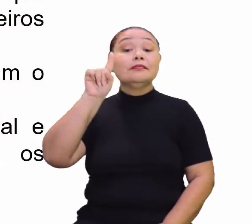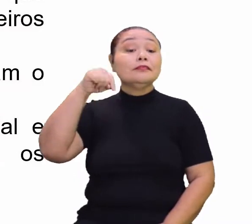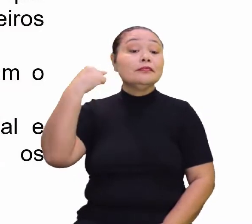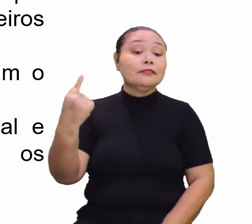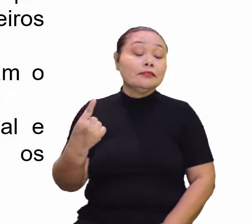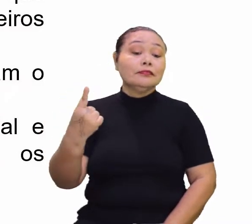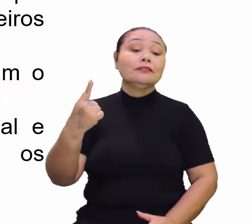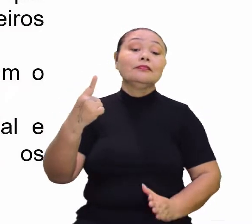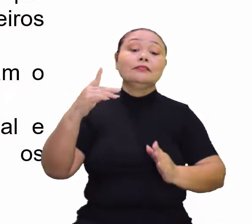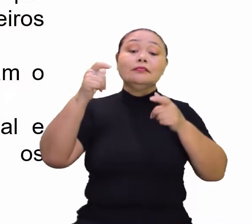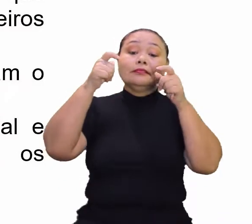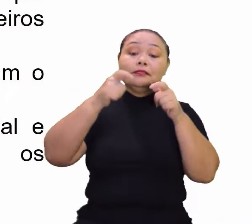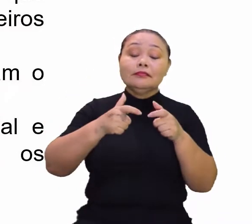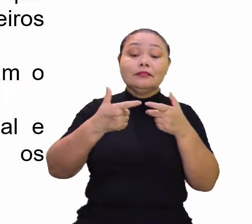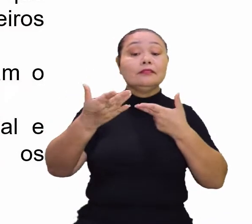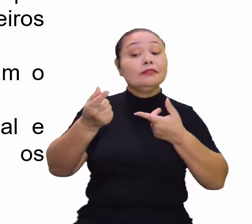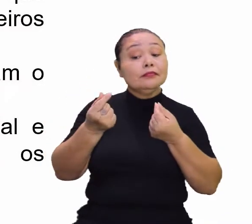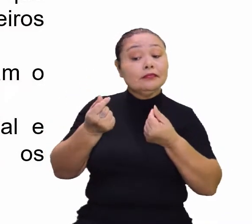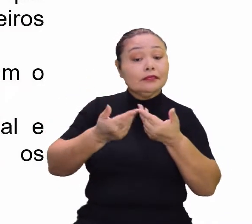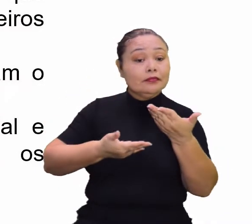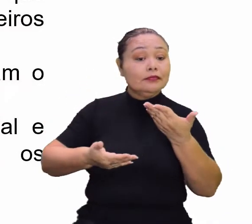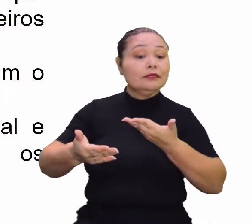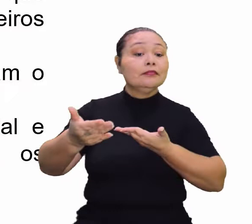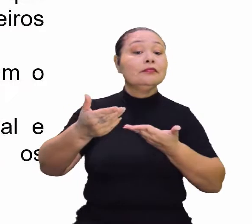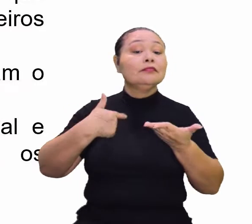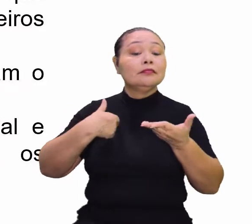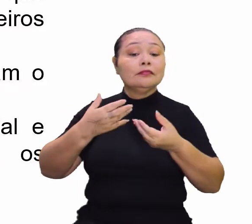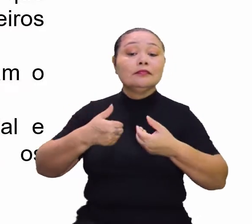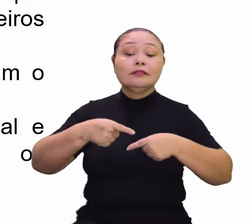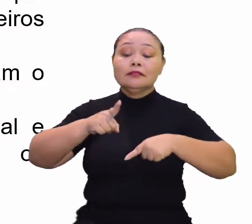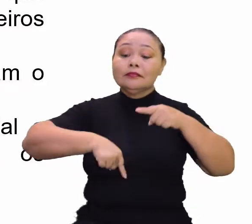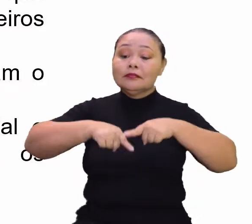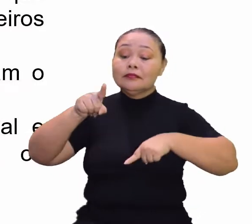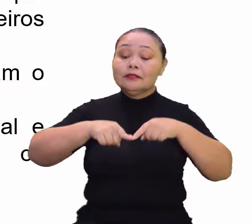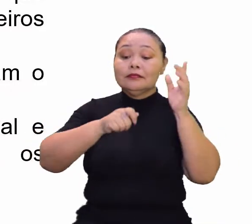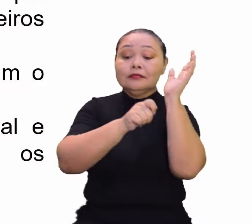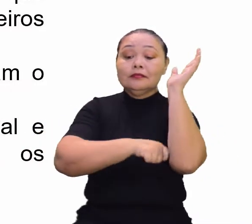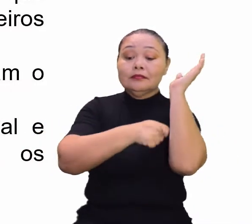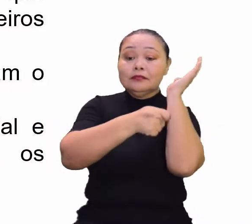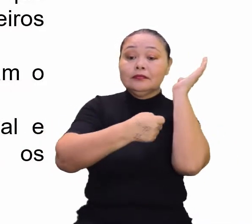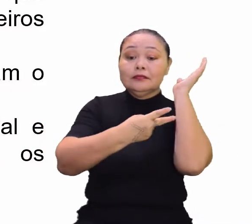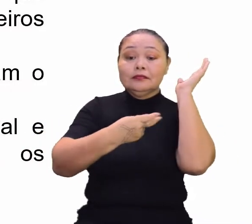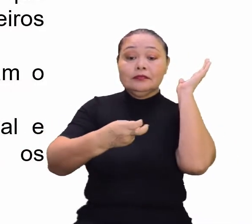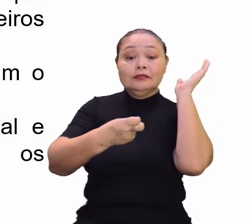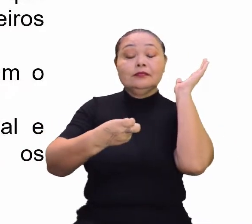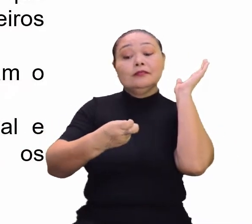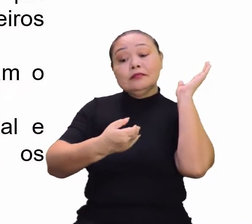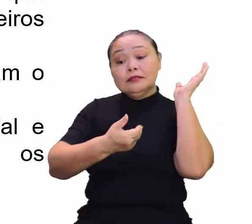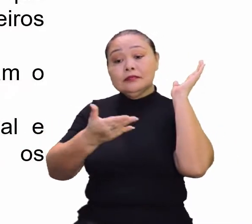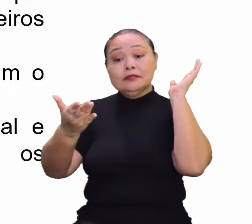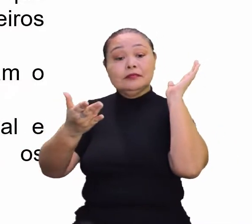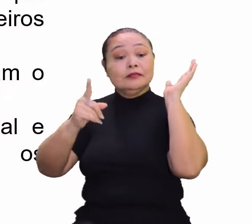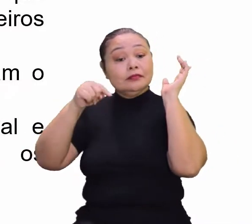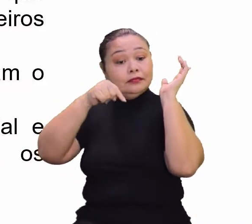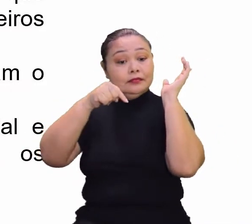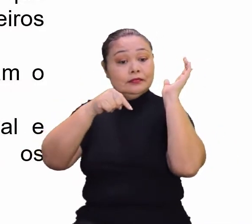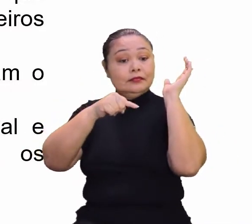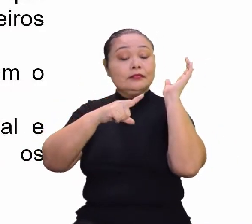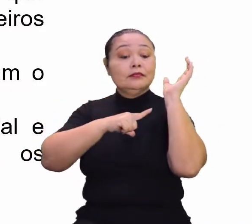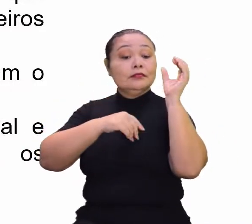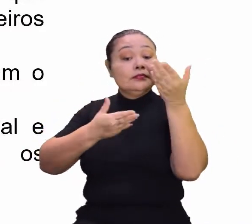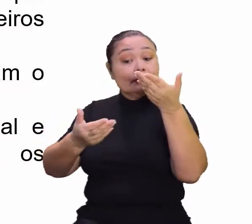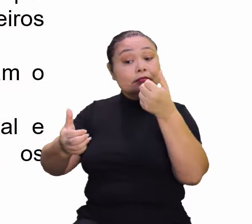eram A. Estabelecimentos comerciais que despachavam mercadorias aos seringais,